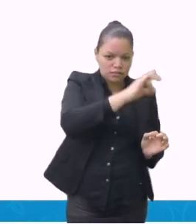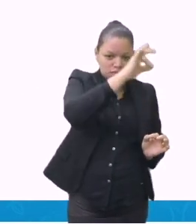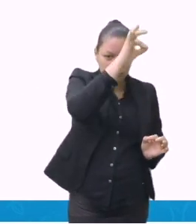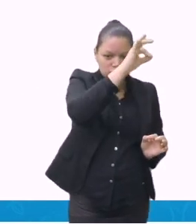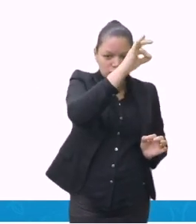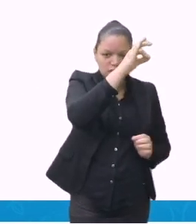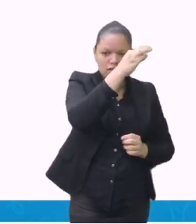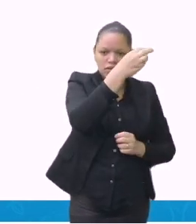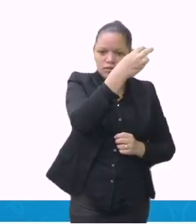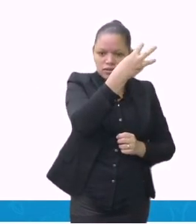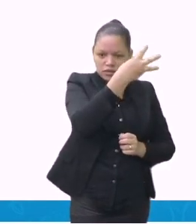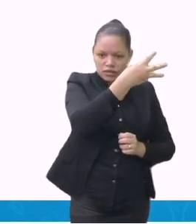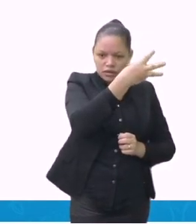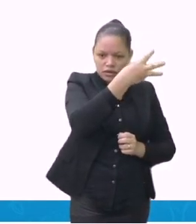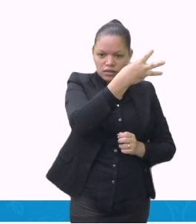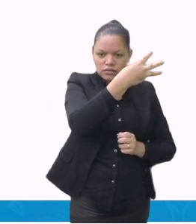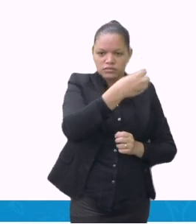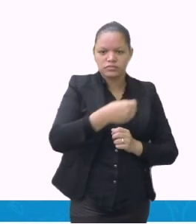3.